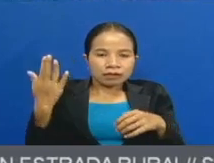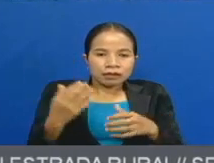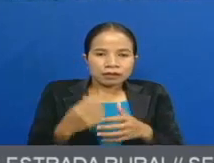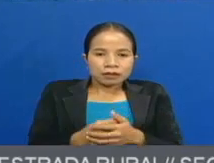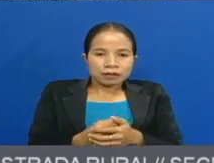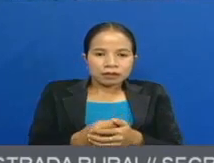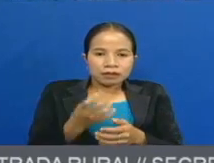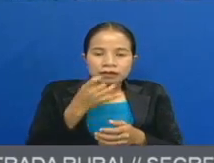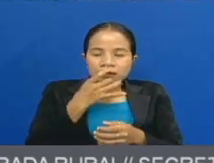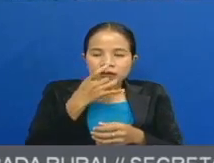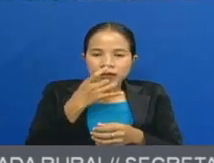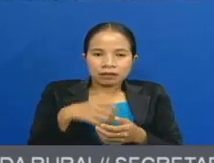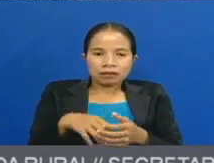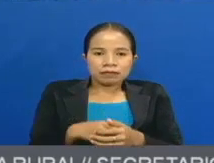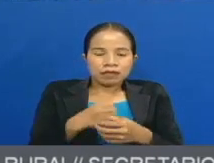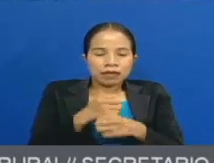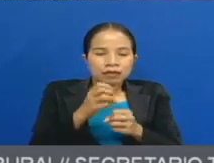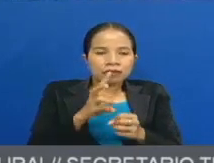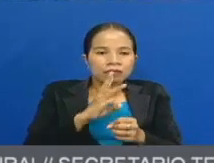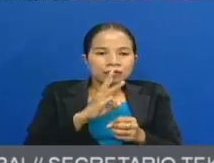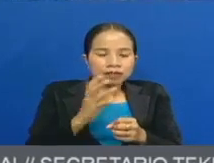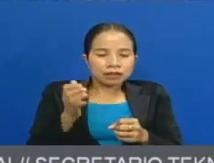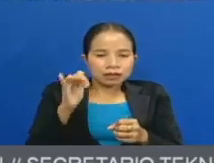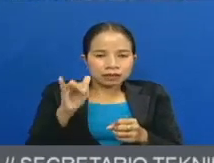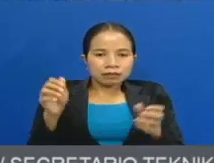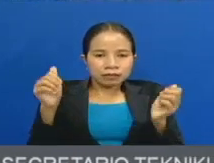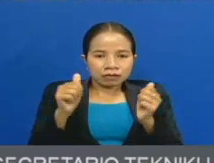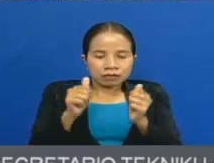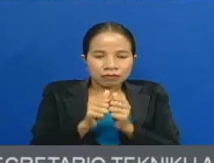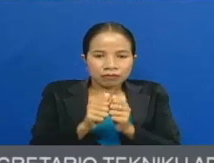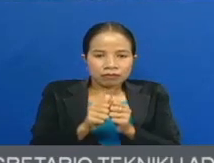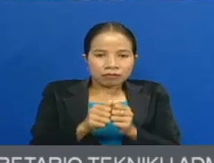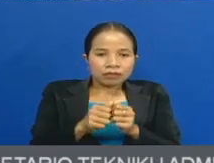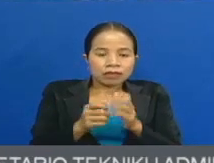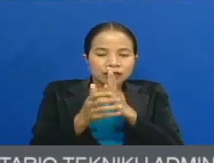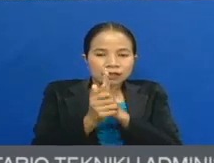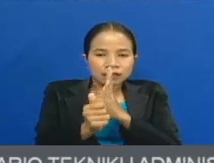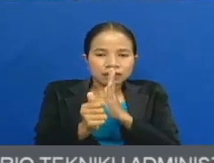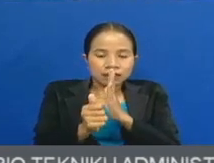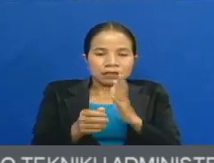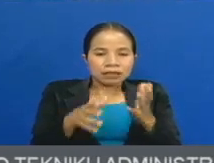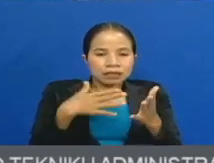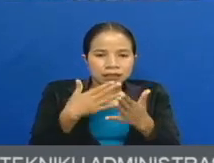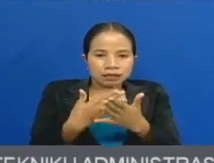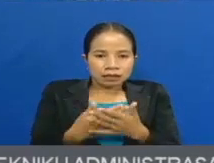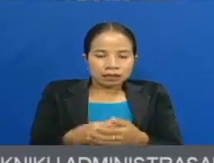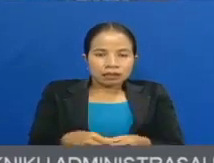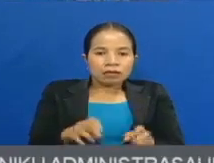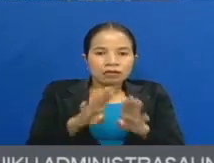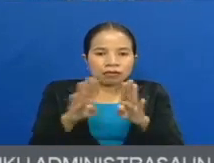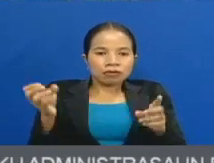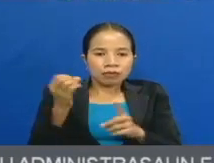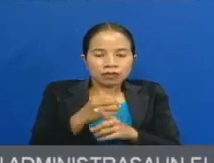para eletricista, canalizador, portanto, se não tiver skill, nem dia, logo a oportunidade para